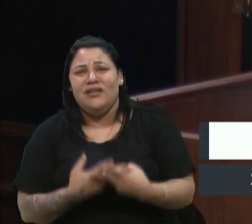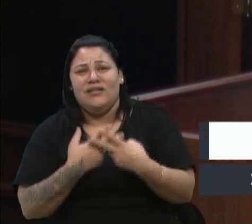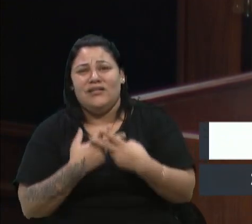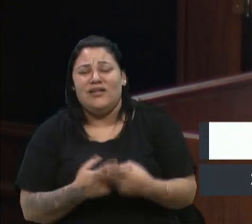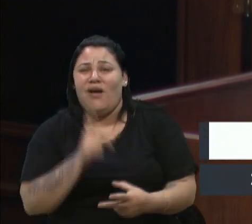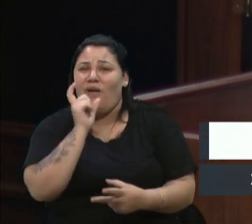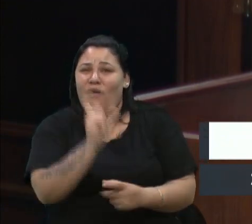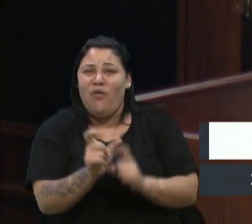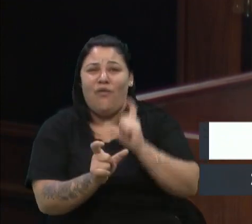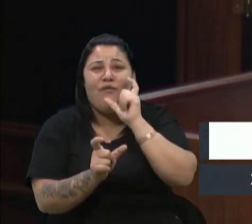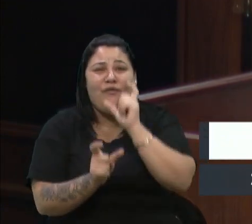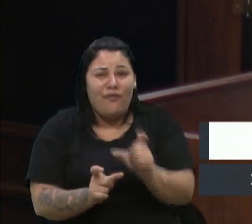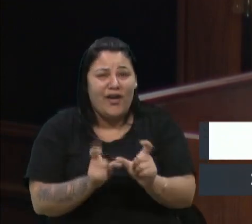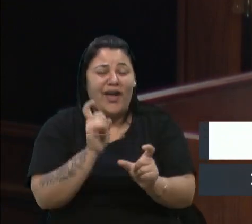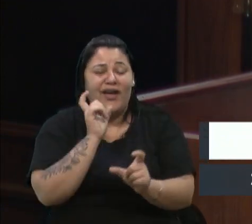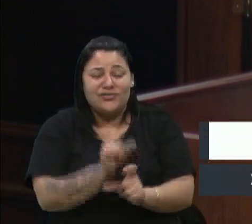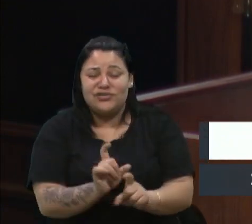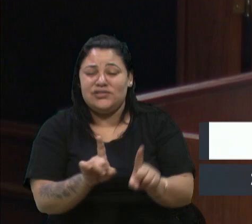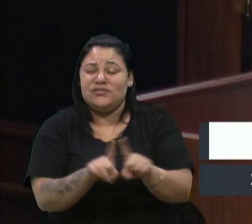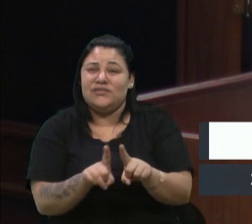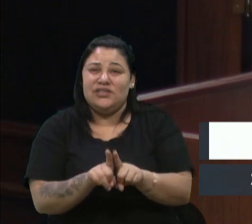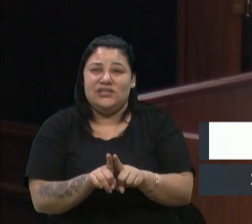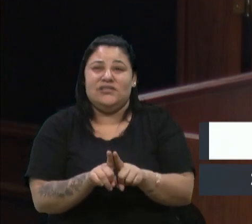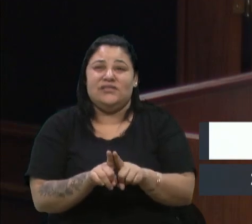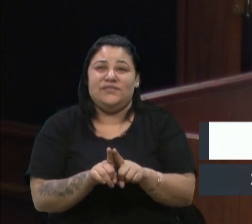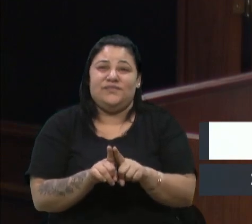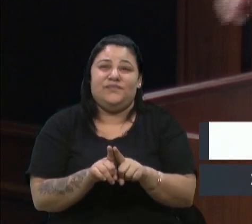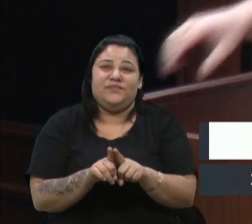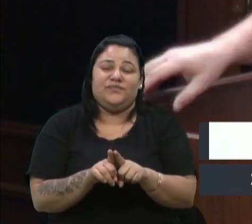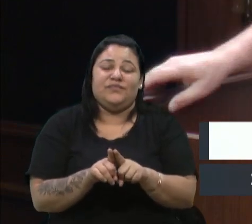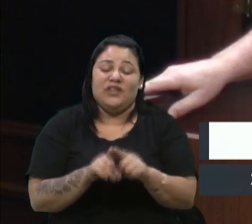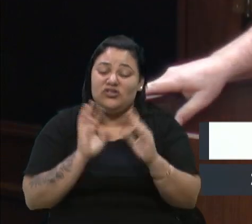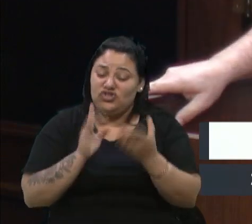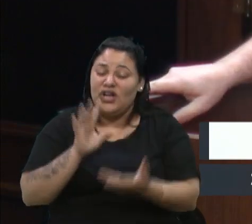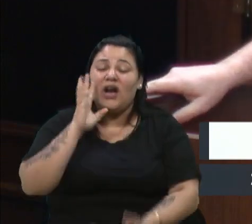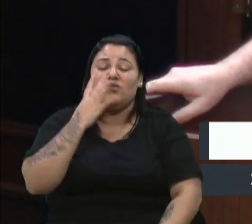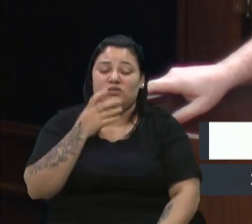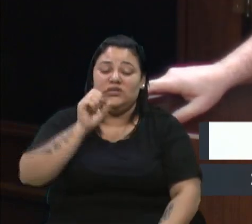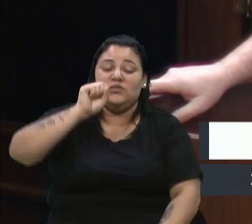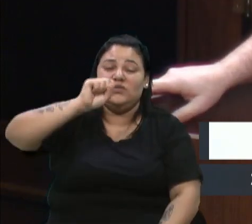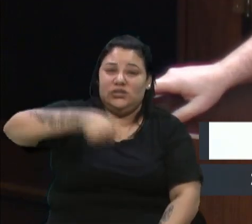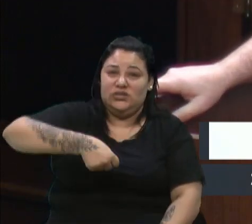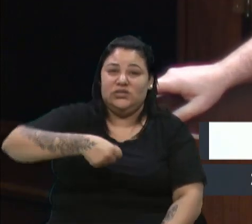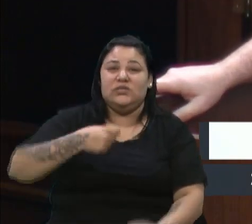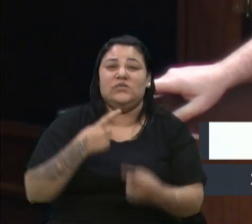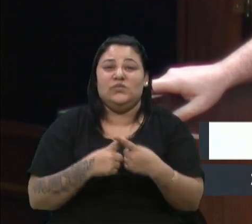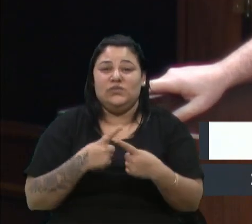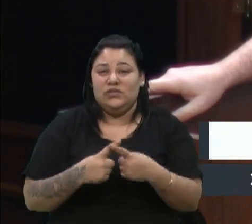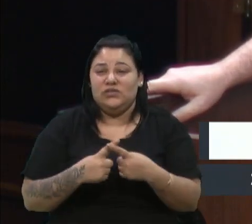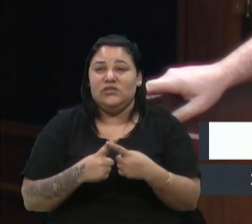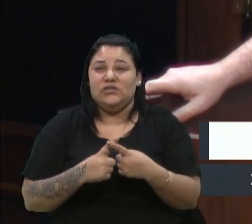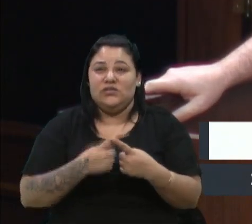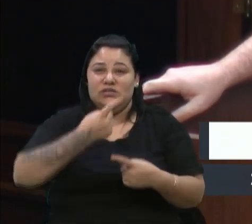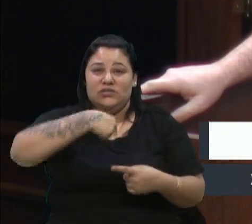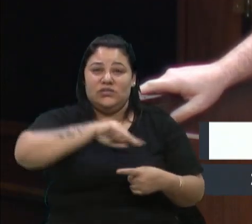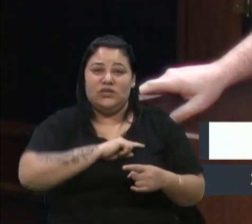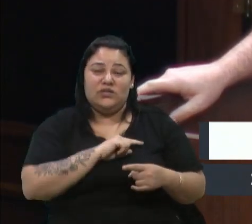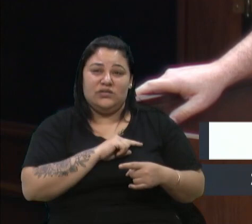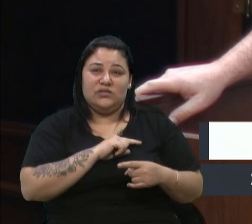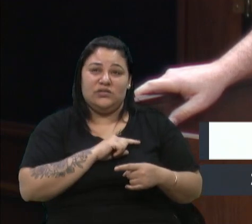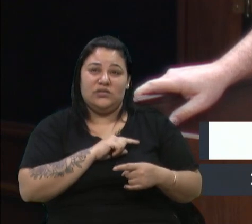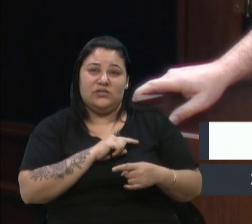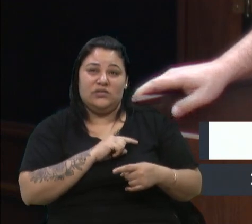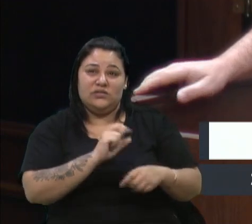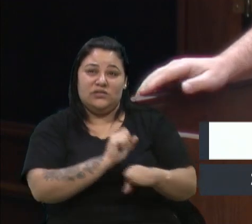né? Nós passamos por isso em algumas vezes já, porque nós ficávamos em pontos de hidratação do meio da prova